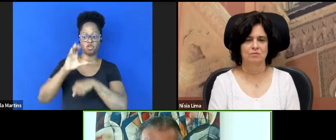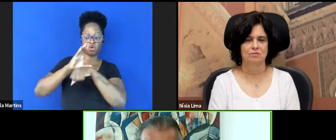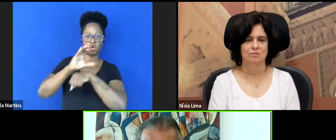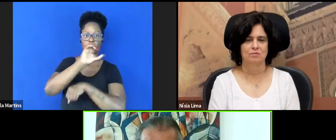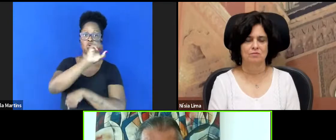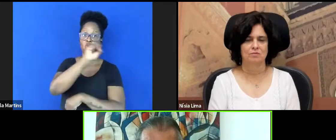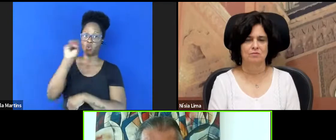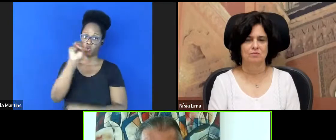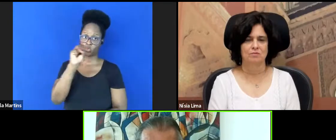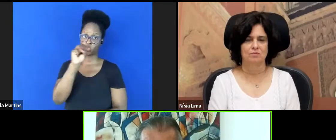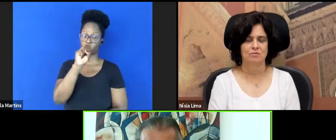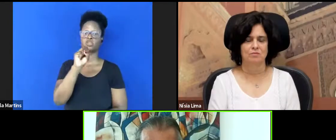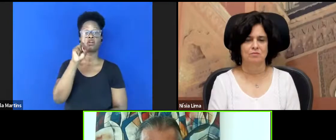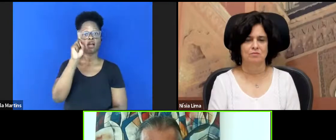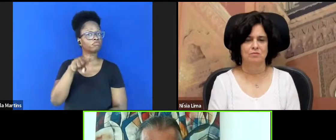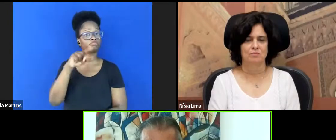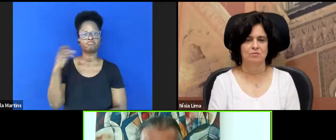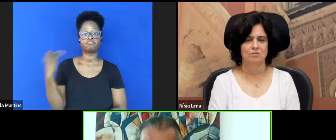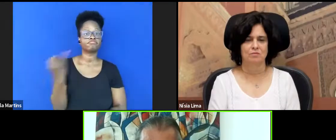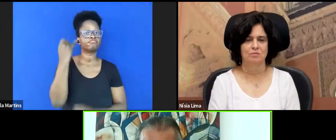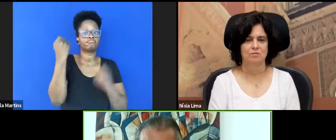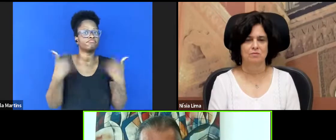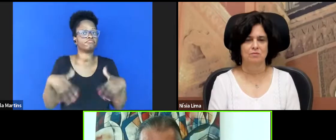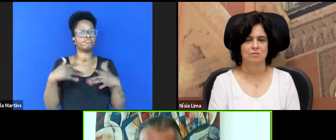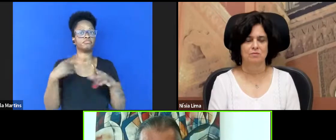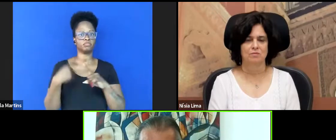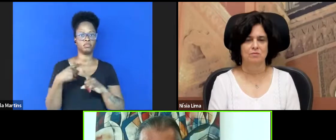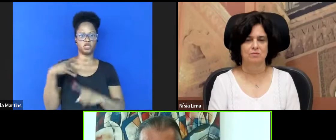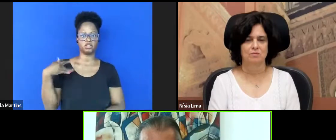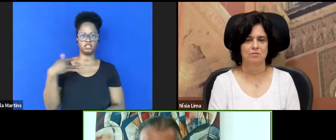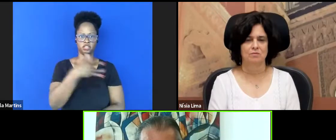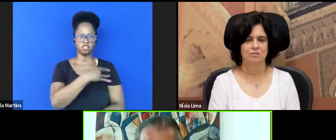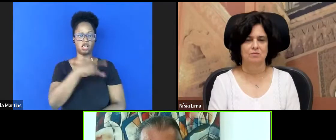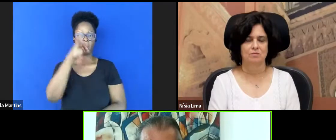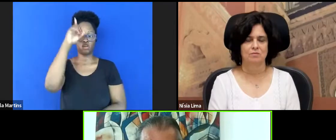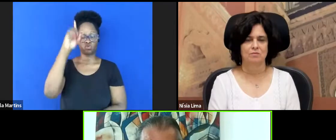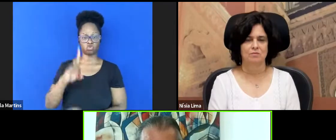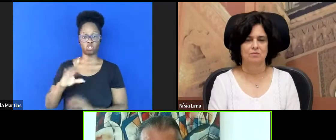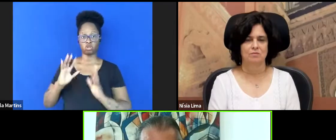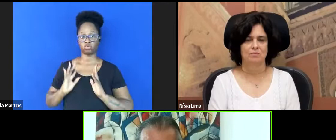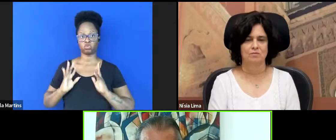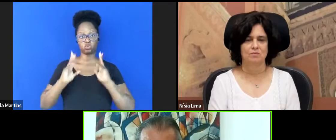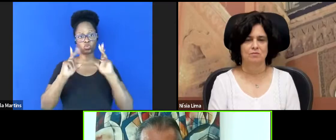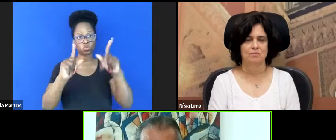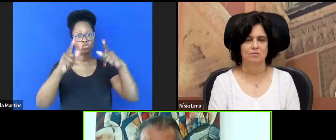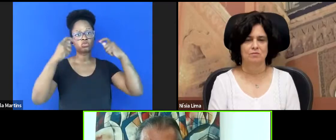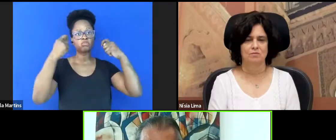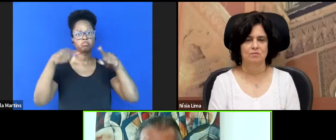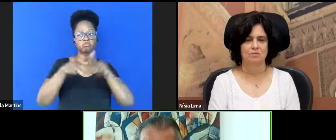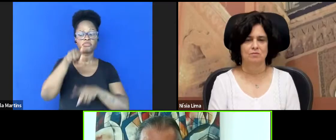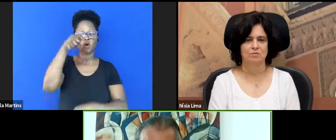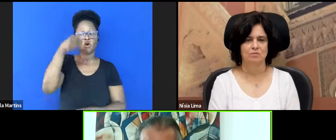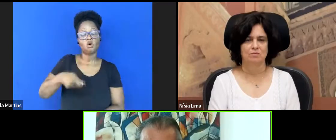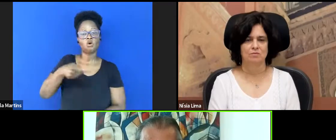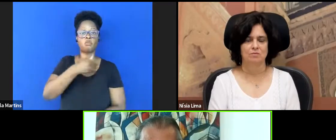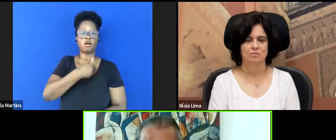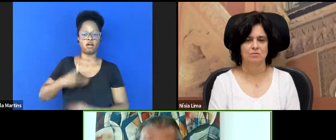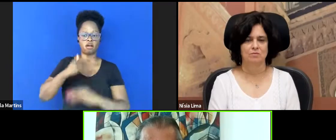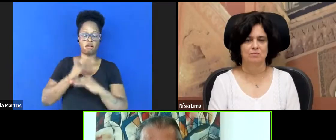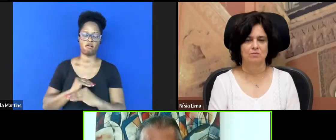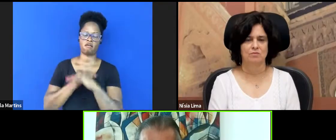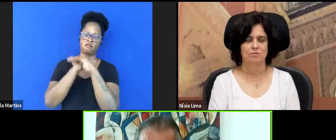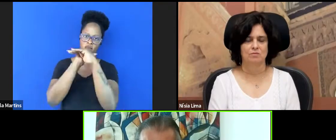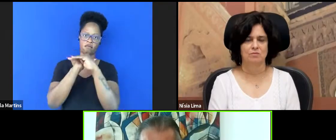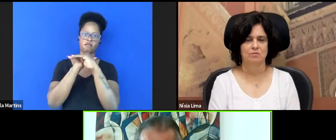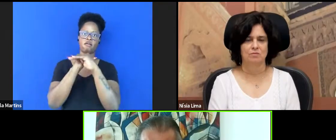88 são fundamentais, como a saúde como um direito de todos e dever do Estado, a equidade e o